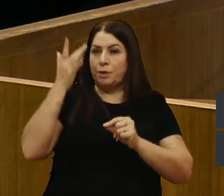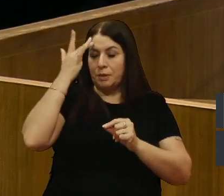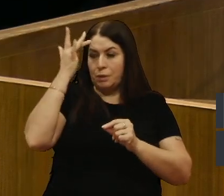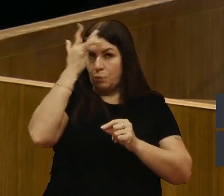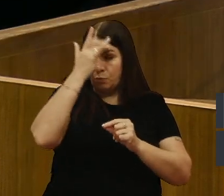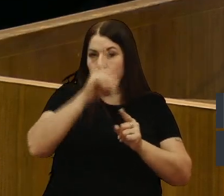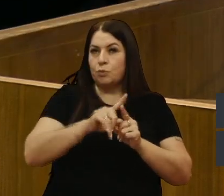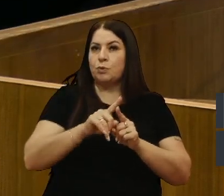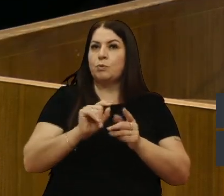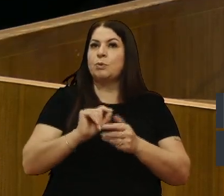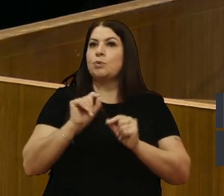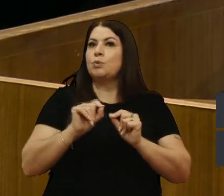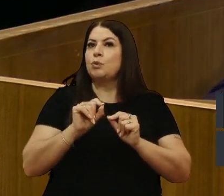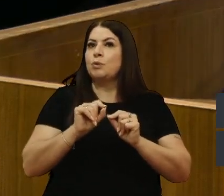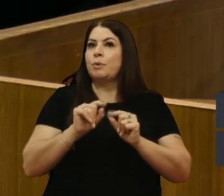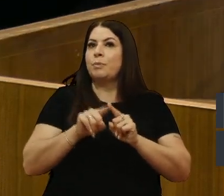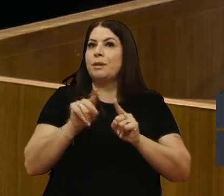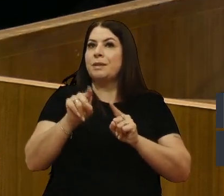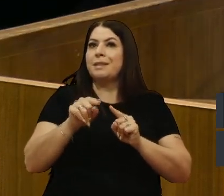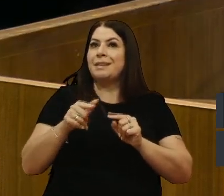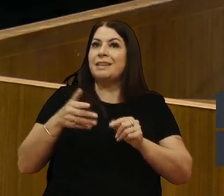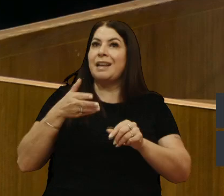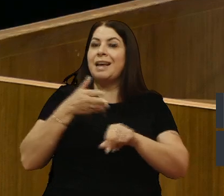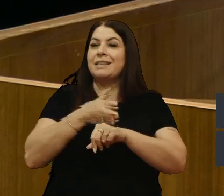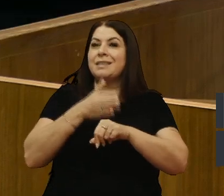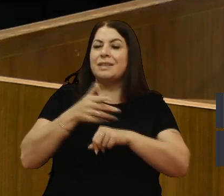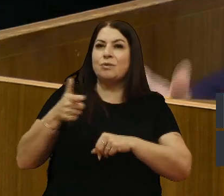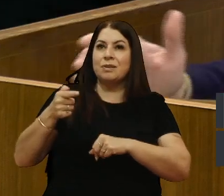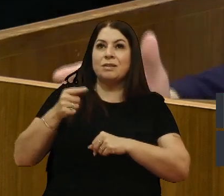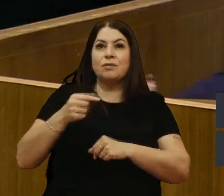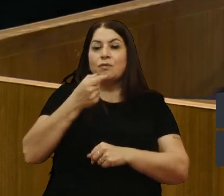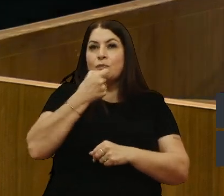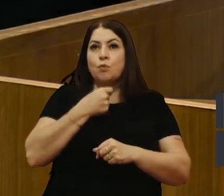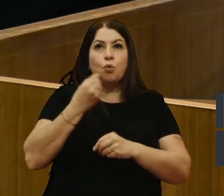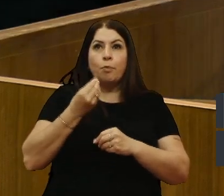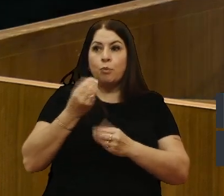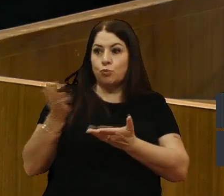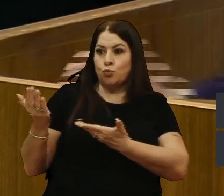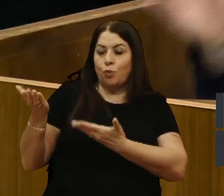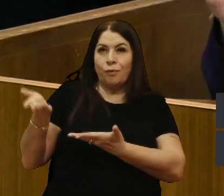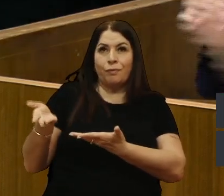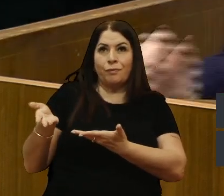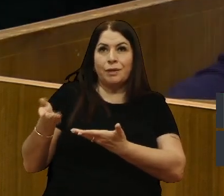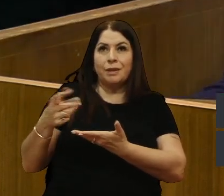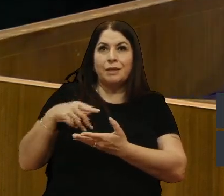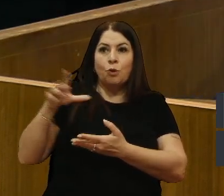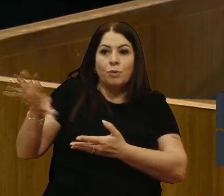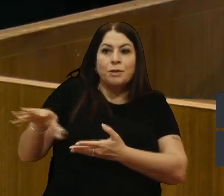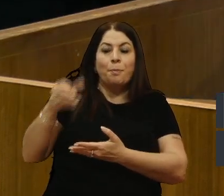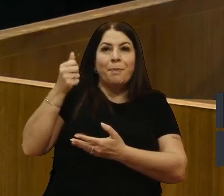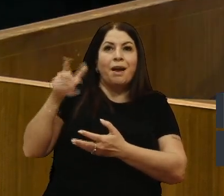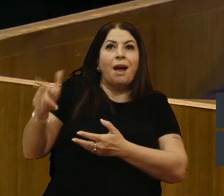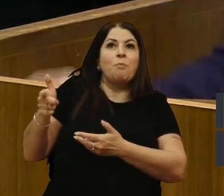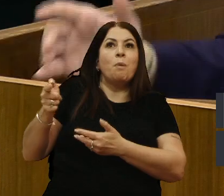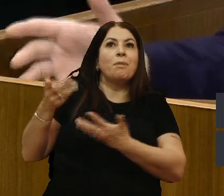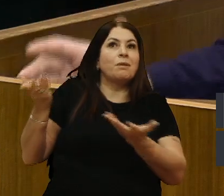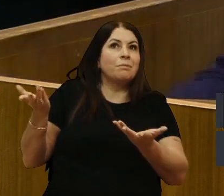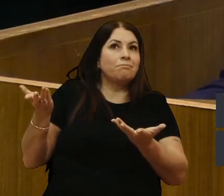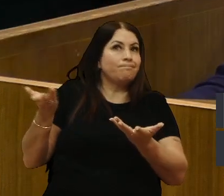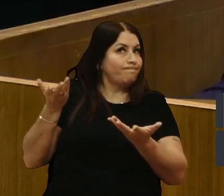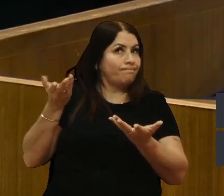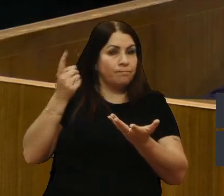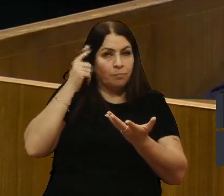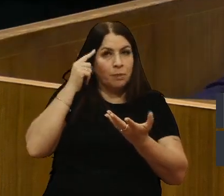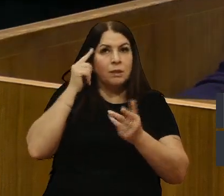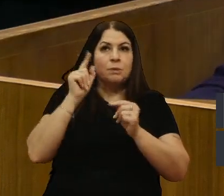mental, sobre a questão, sim, do acesso a armas. Vereador Cristiano, como que um adolescente teve acesso a uma arma? né? Nós precisamos